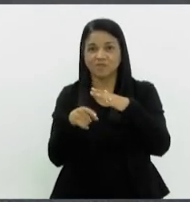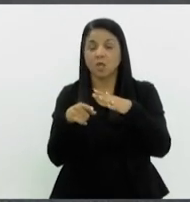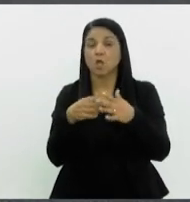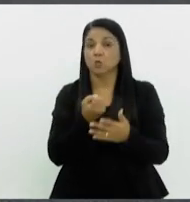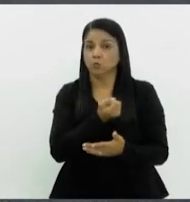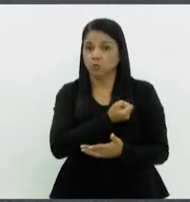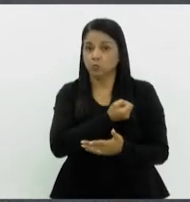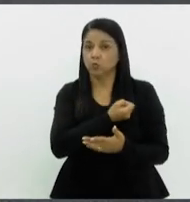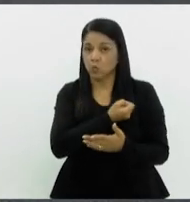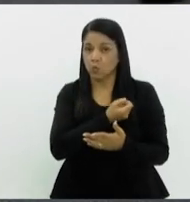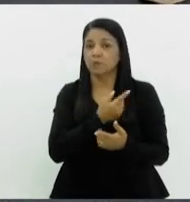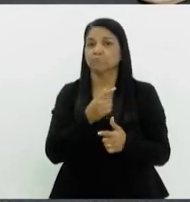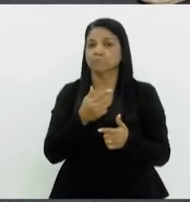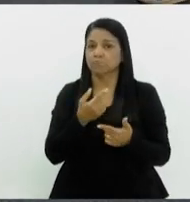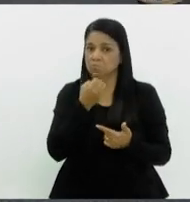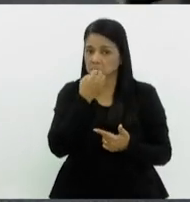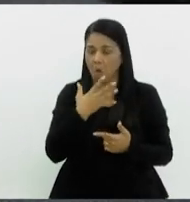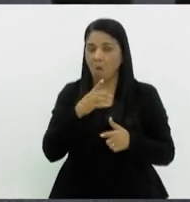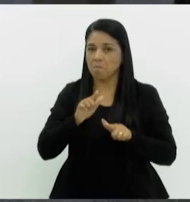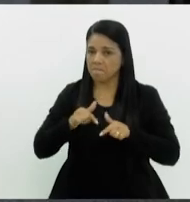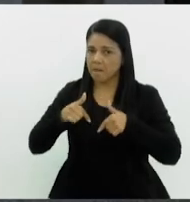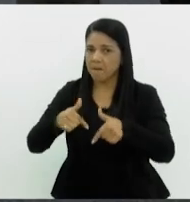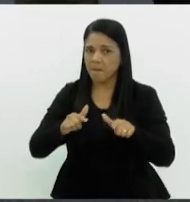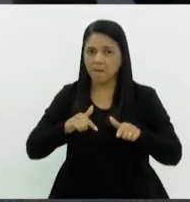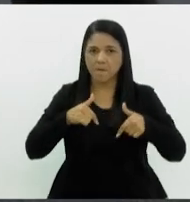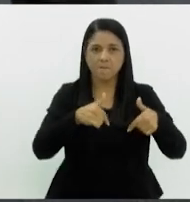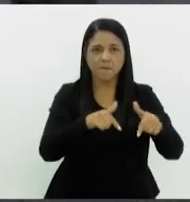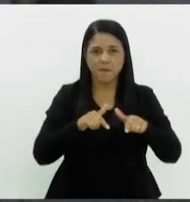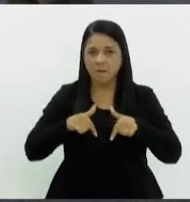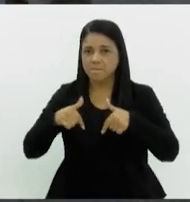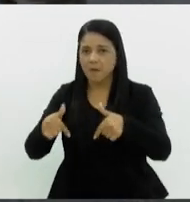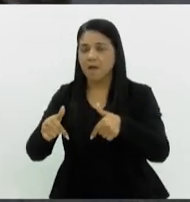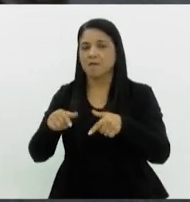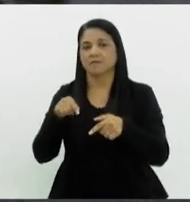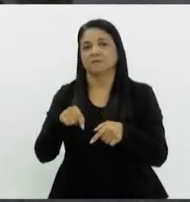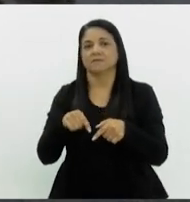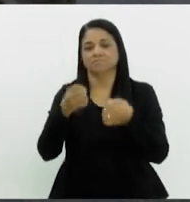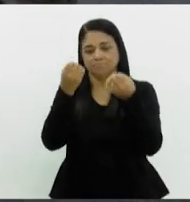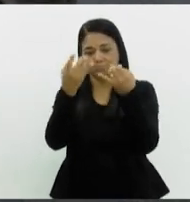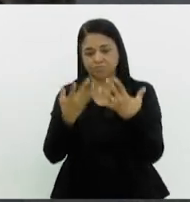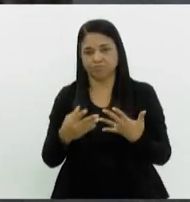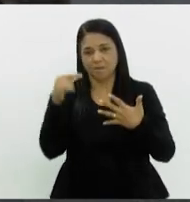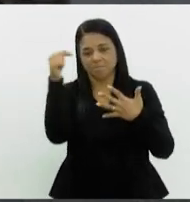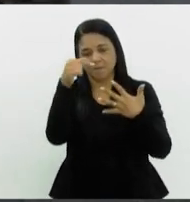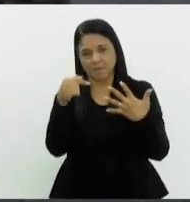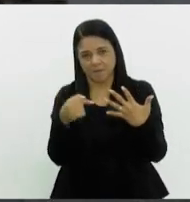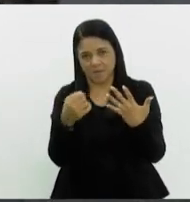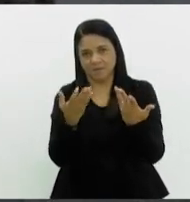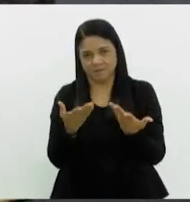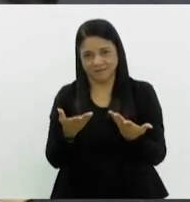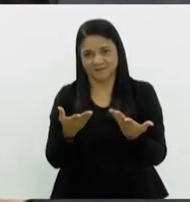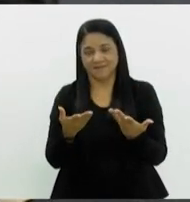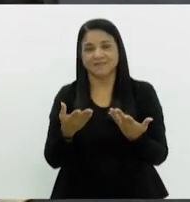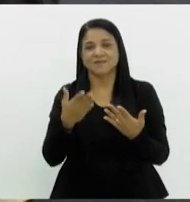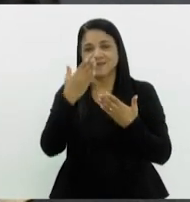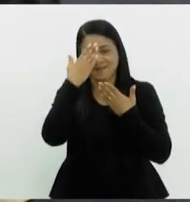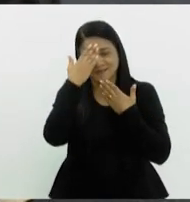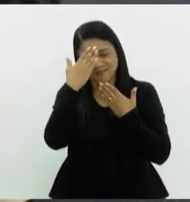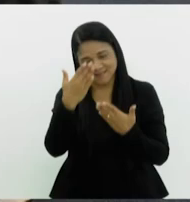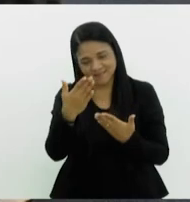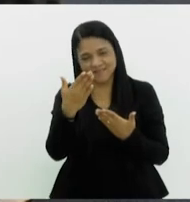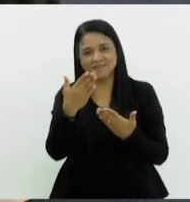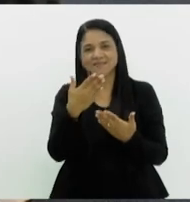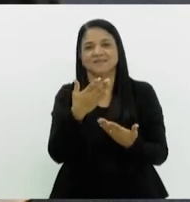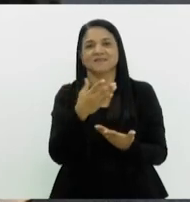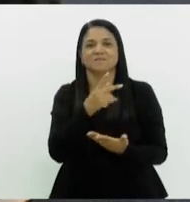para o desempenho das tarefas e atribuições aqui citadas. Então, gostaria de agradecer mais uma vez,